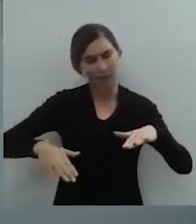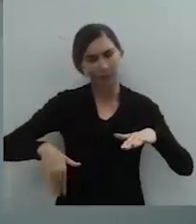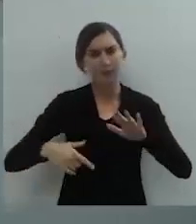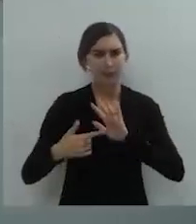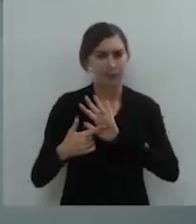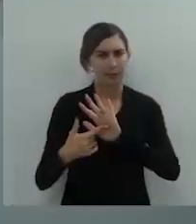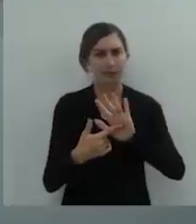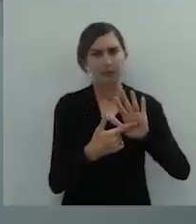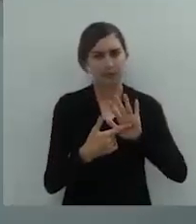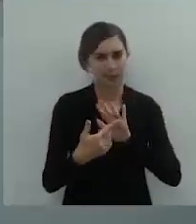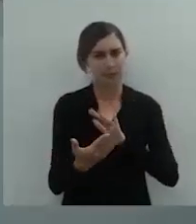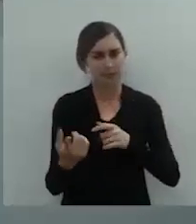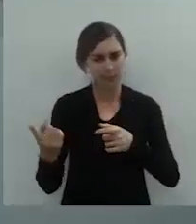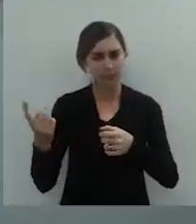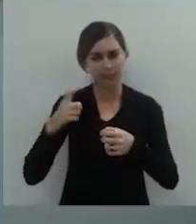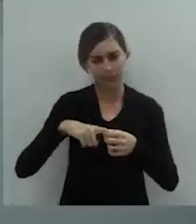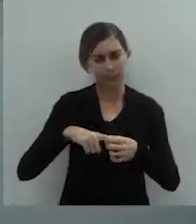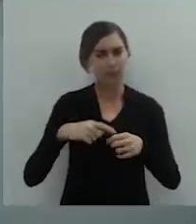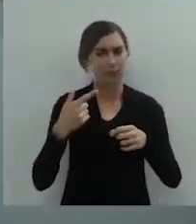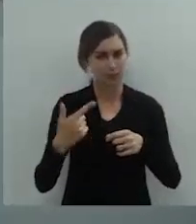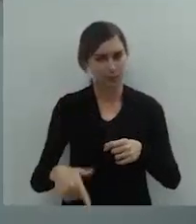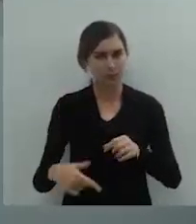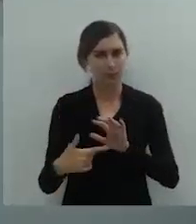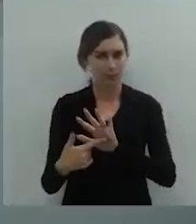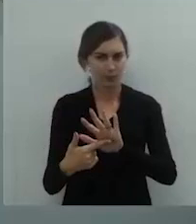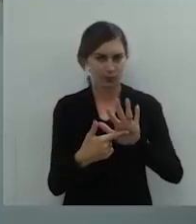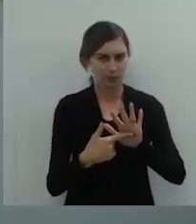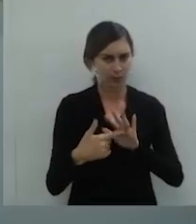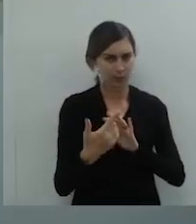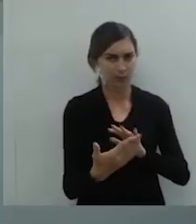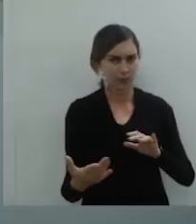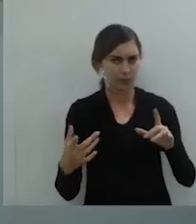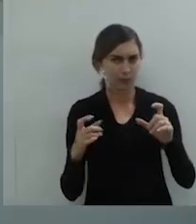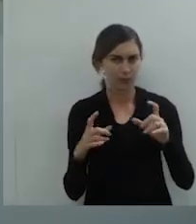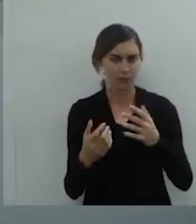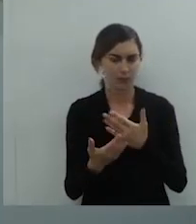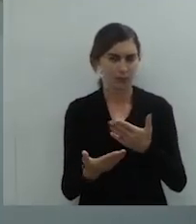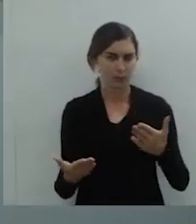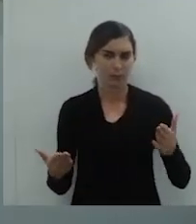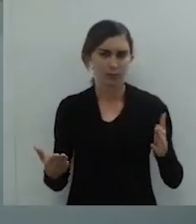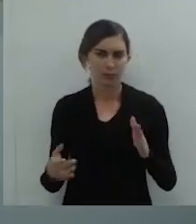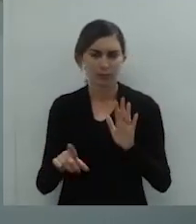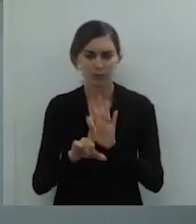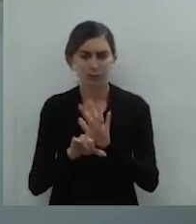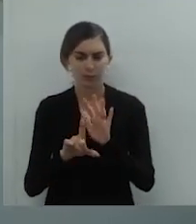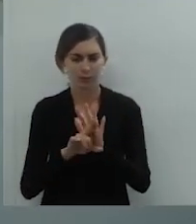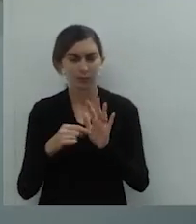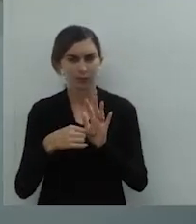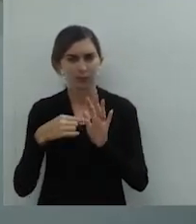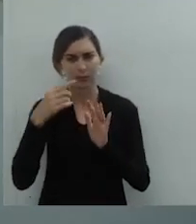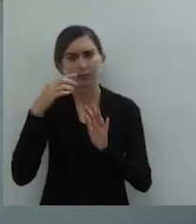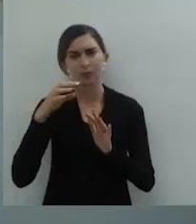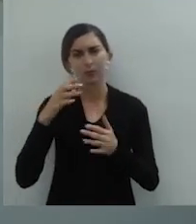eu vou mostrar para vocês, eu vou voltar de novo àquela imagem do Tratado de